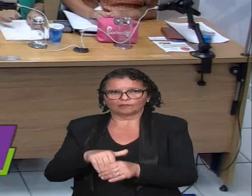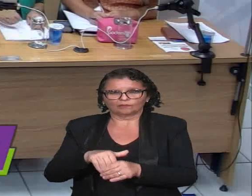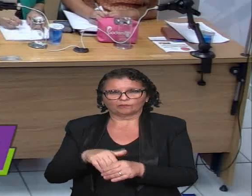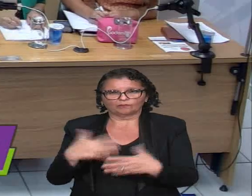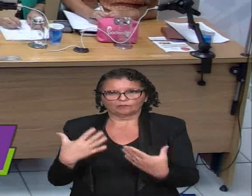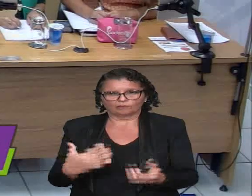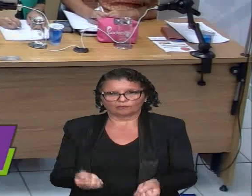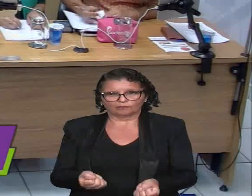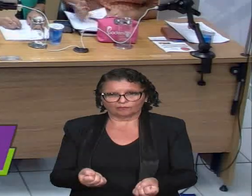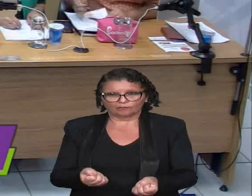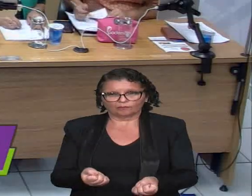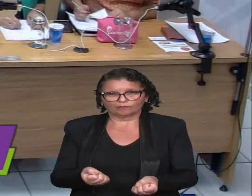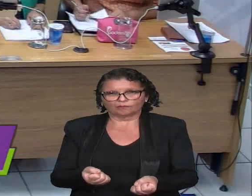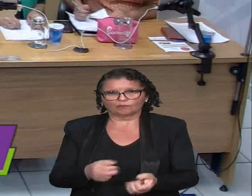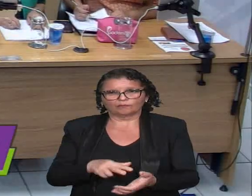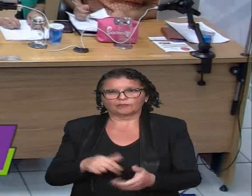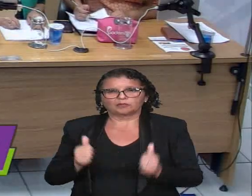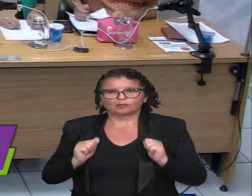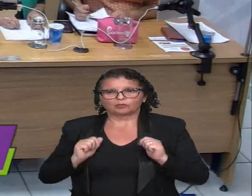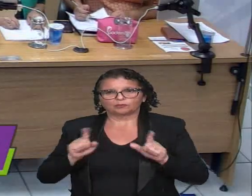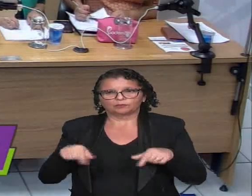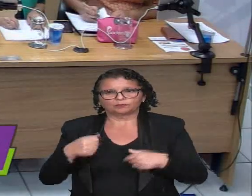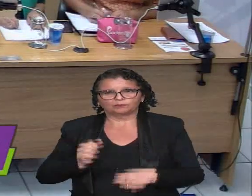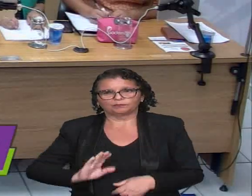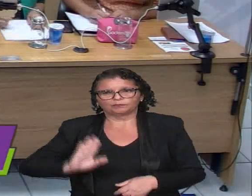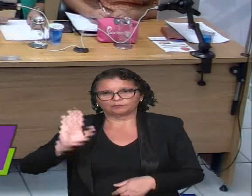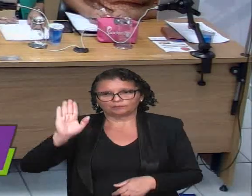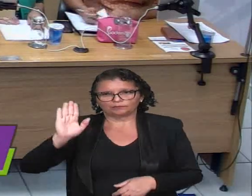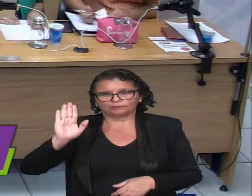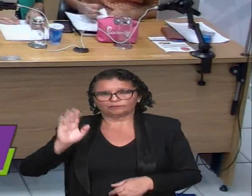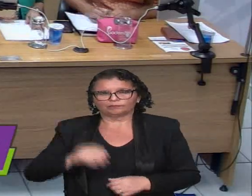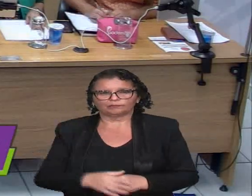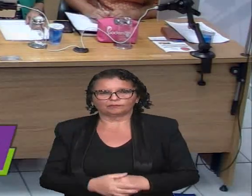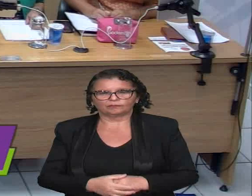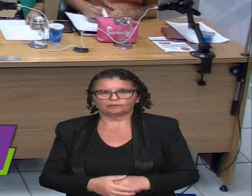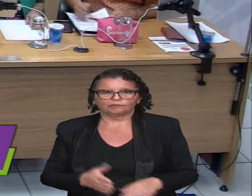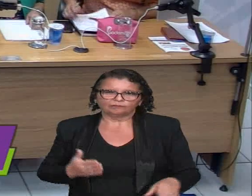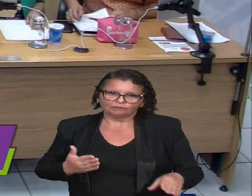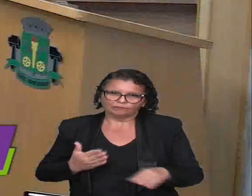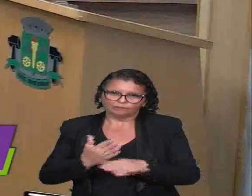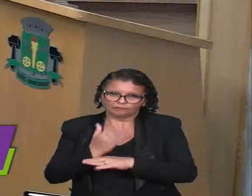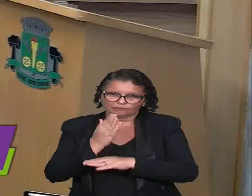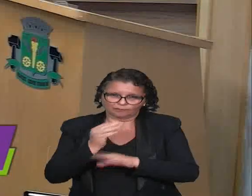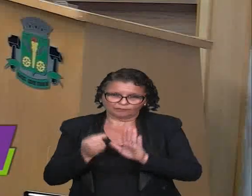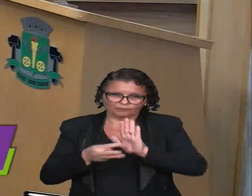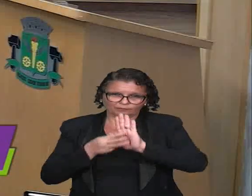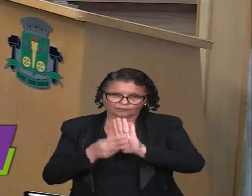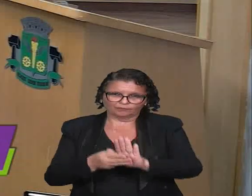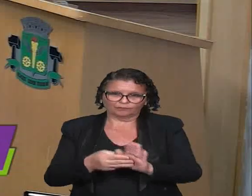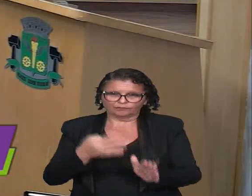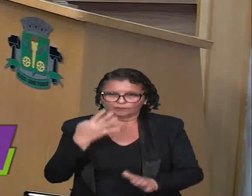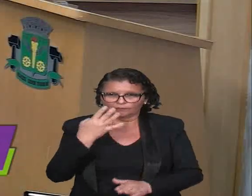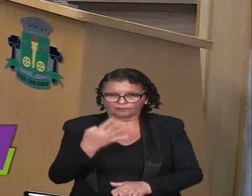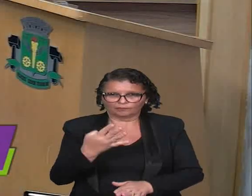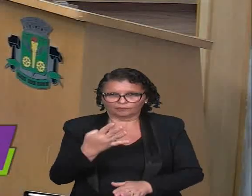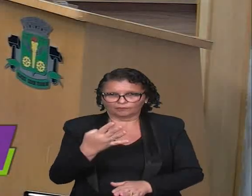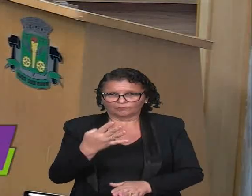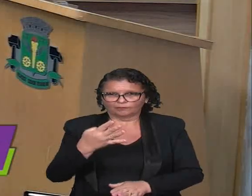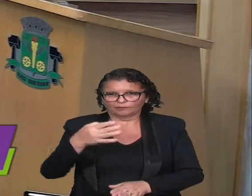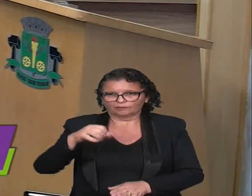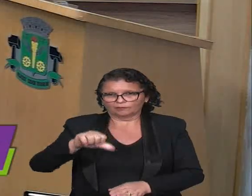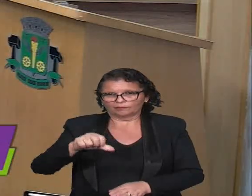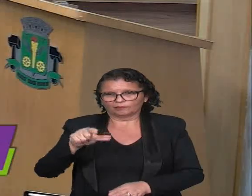vereadores favorável permaneça Como estão os contrários se manifestam aprovada a Moção de aplauso 400